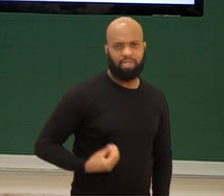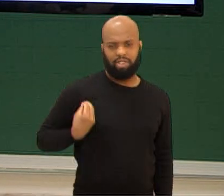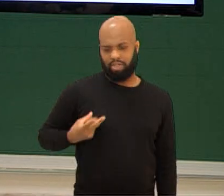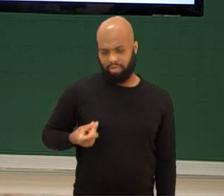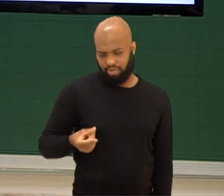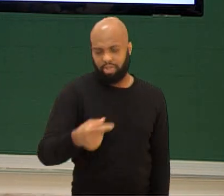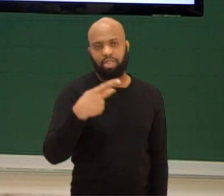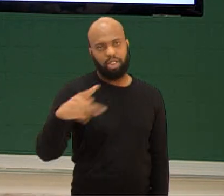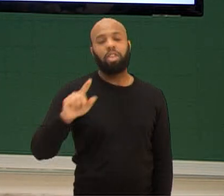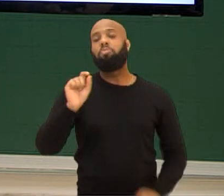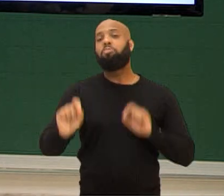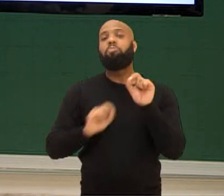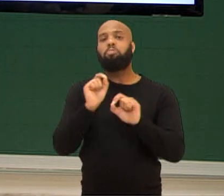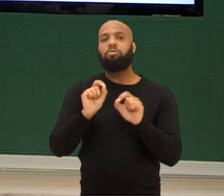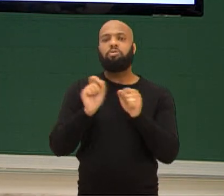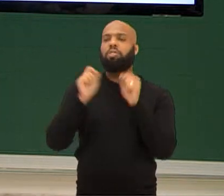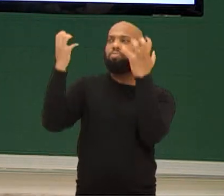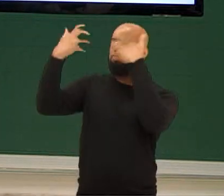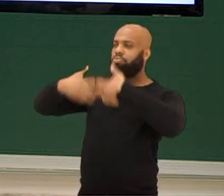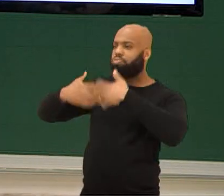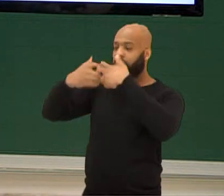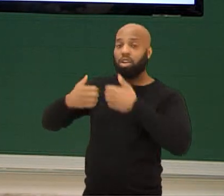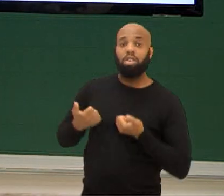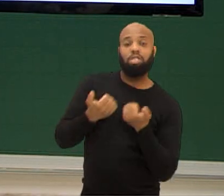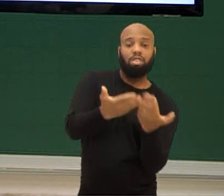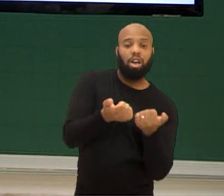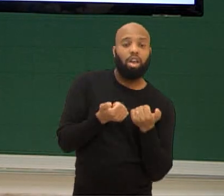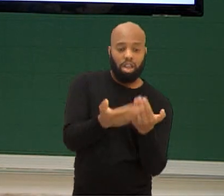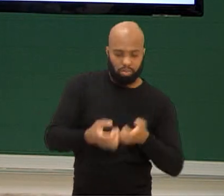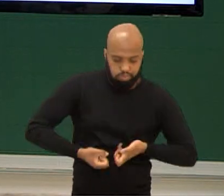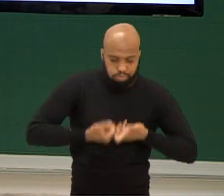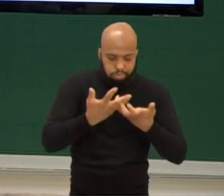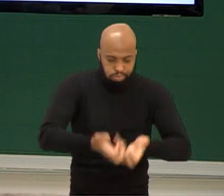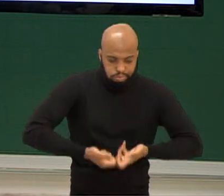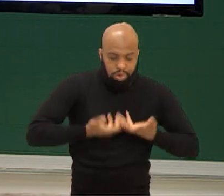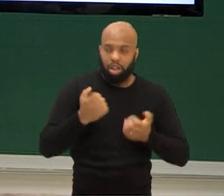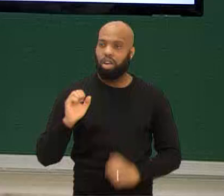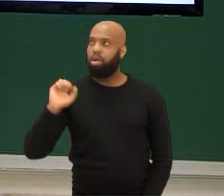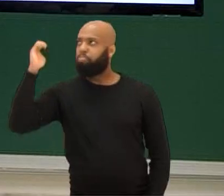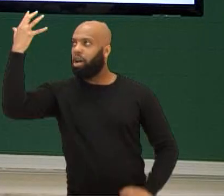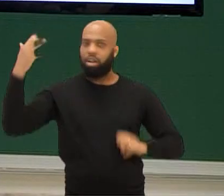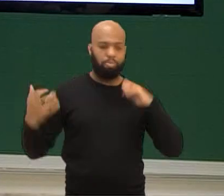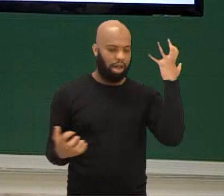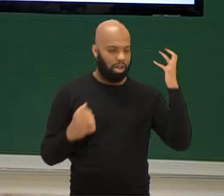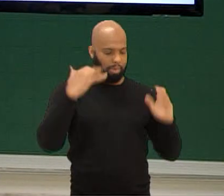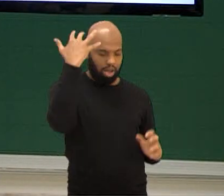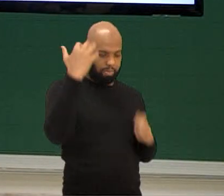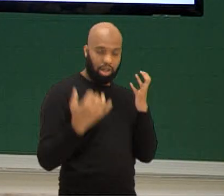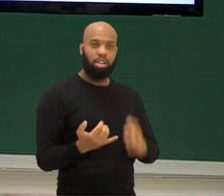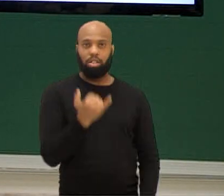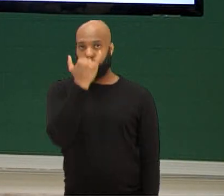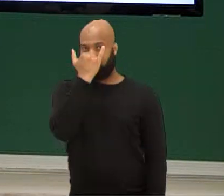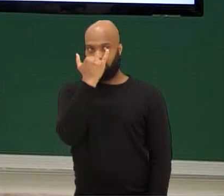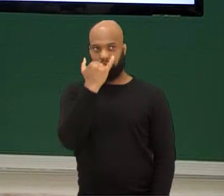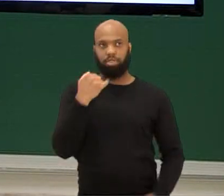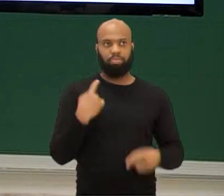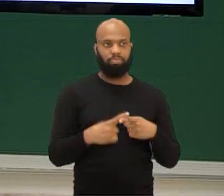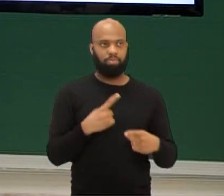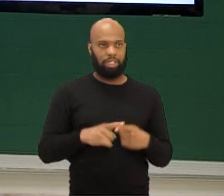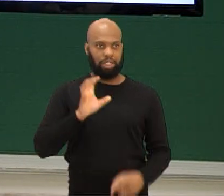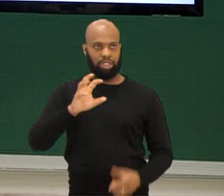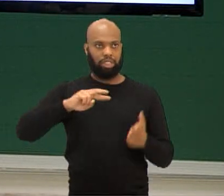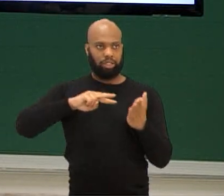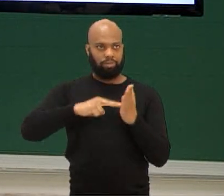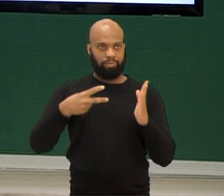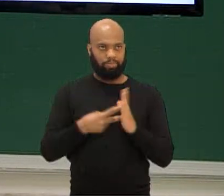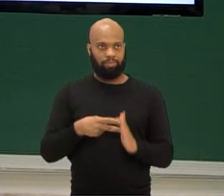dela, que era o quê? Refletir nas pinturas dela todos os acontecimentos, a palavra sucesso significa